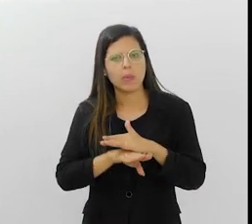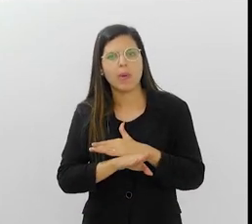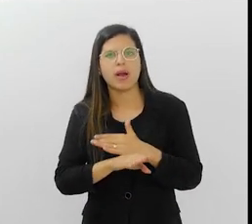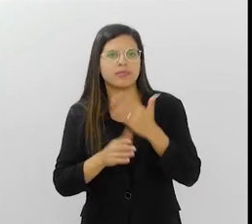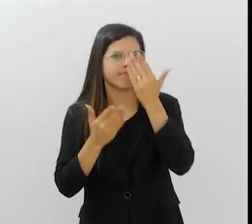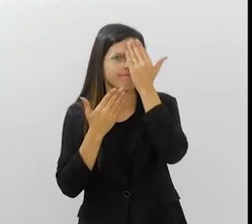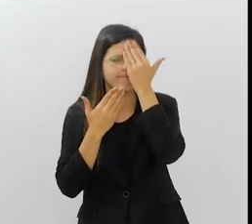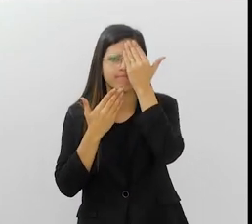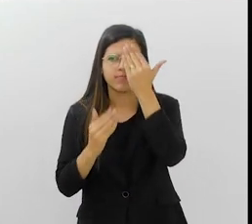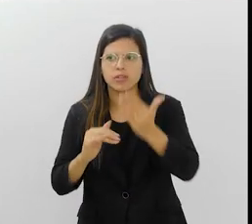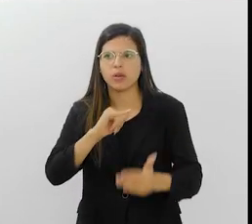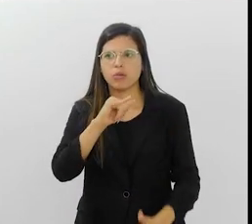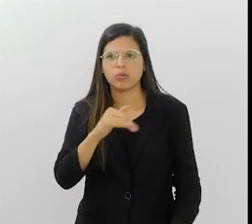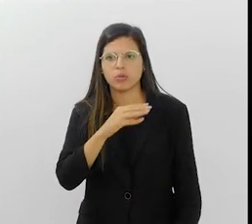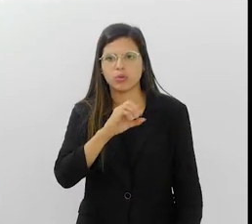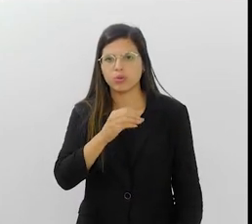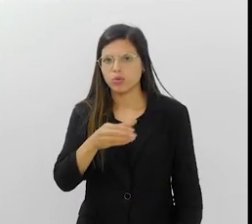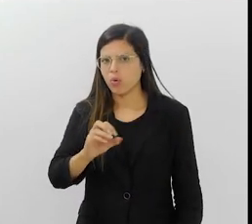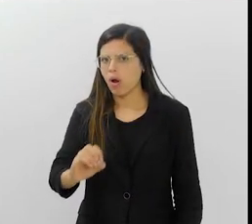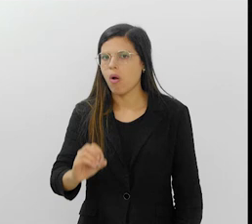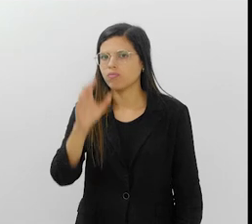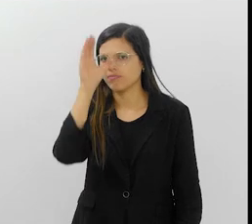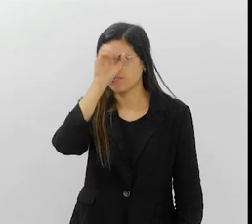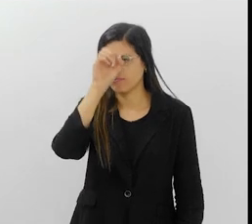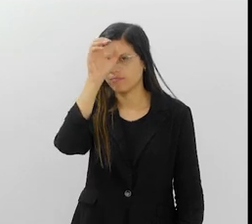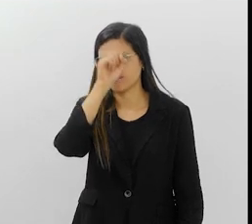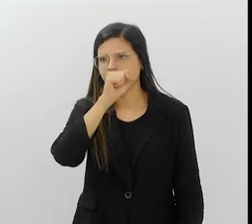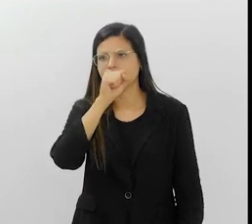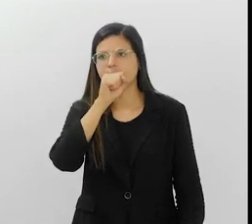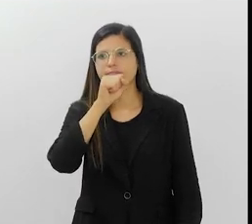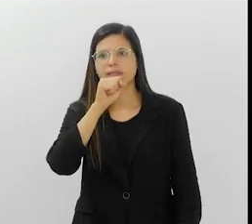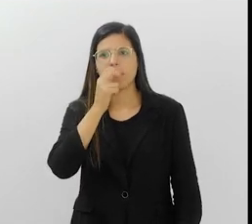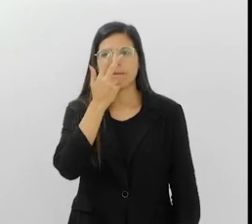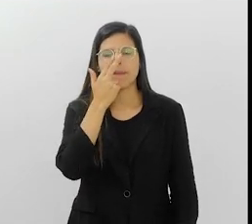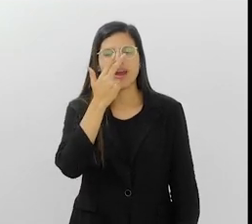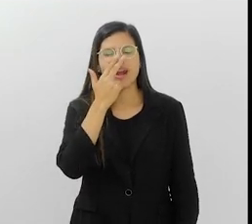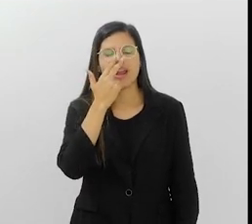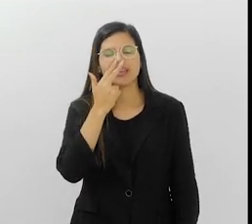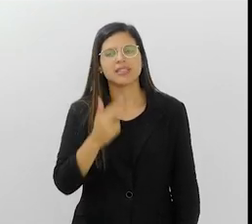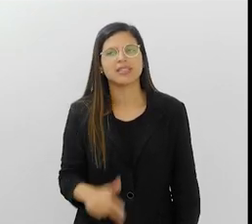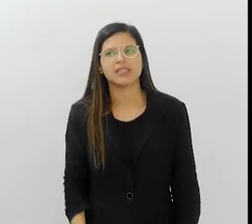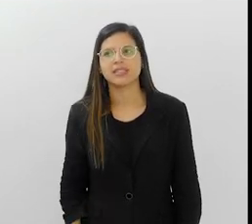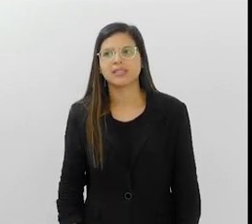Sou muito grato ao João por esse aprendizado. Né? Eu misturo um pouco